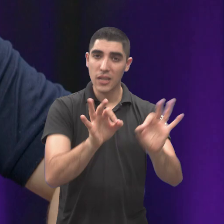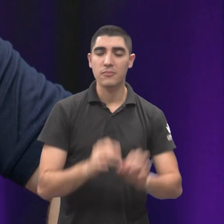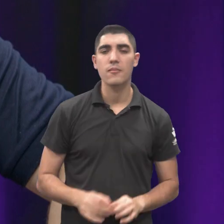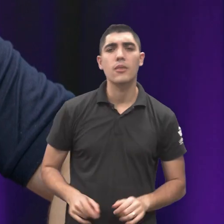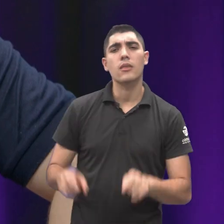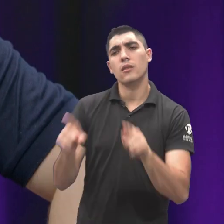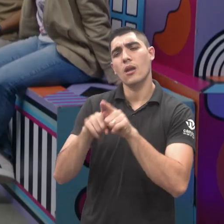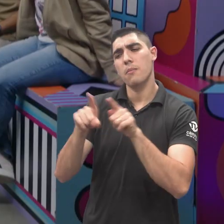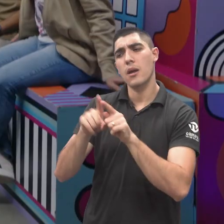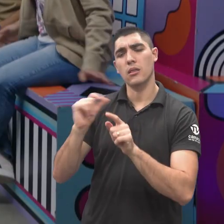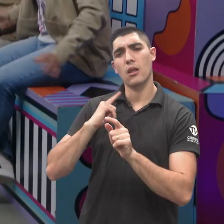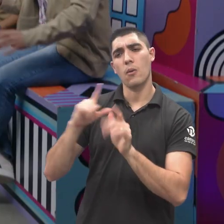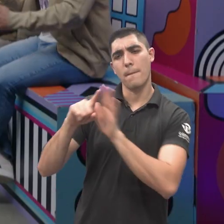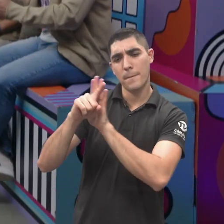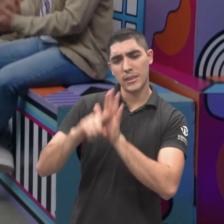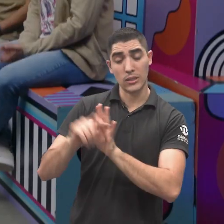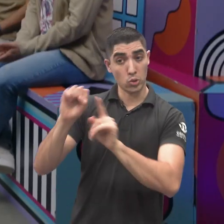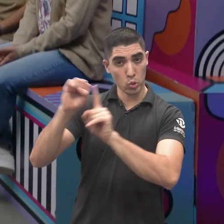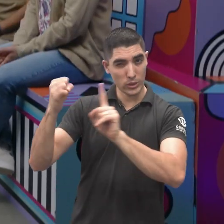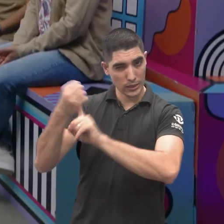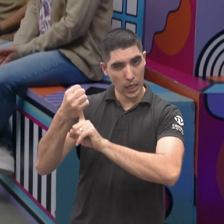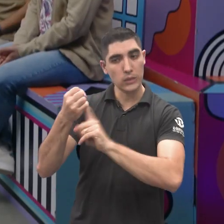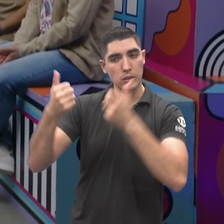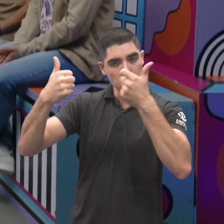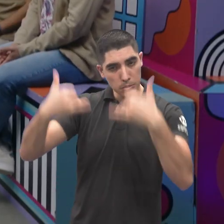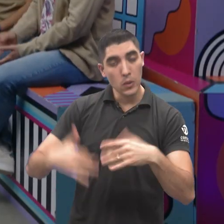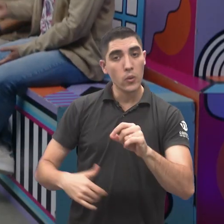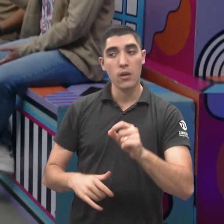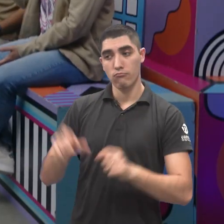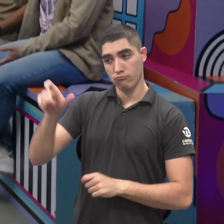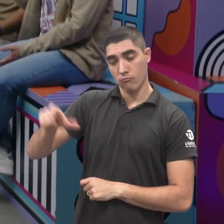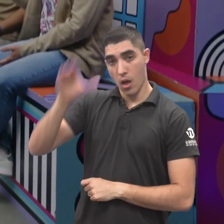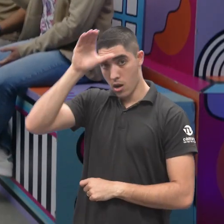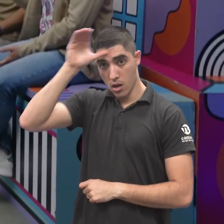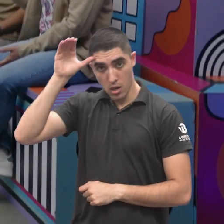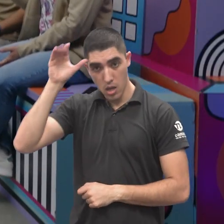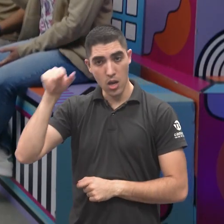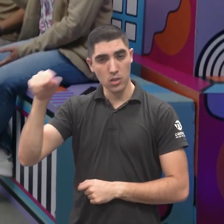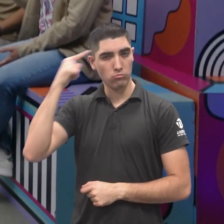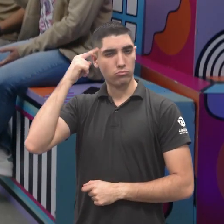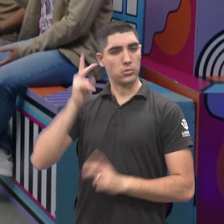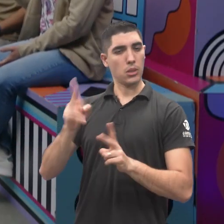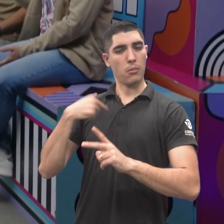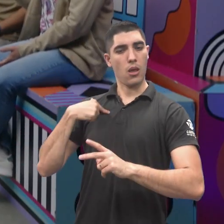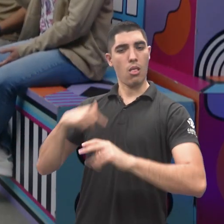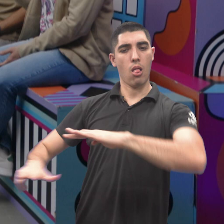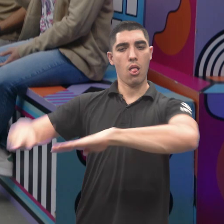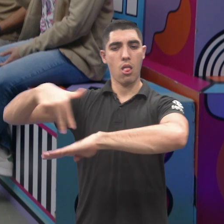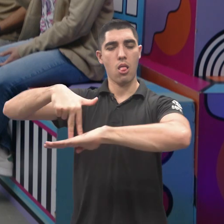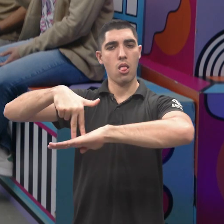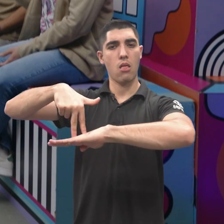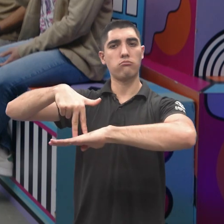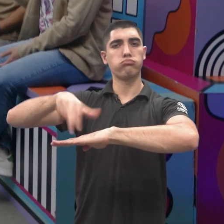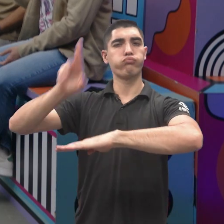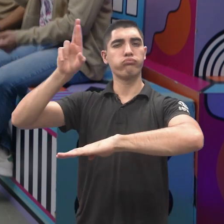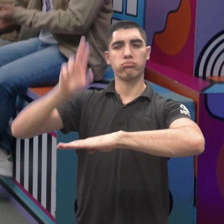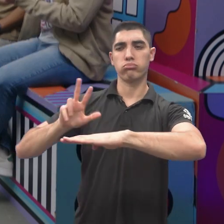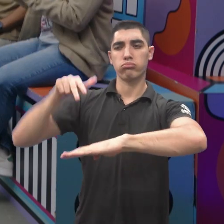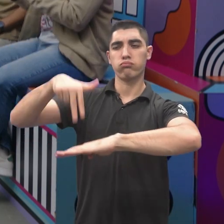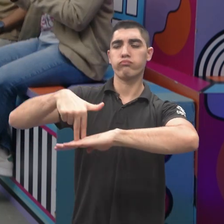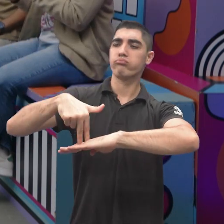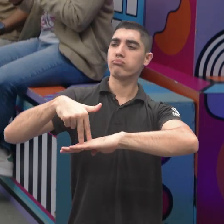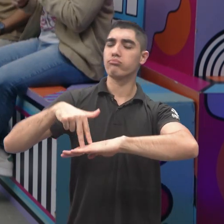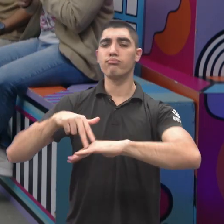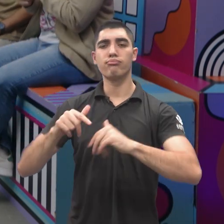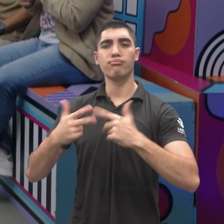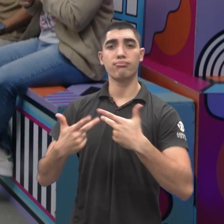mesmo uma questão social também, um estudo social, se a gente for parar pra pensar, porque a gente tem o consumidor se colocando na posição de protagonista o tempo todo, né? Sim. Quer dizer, o